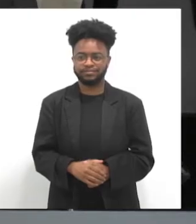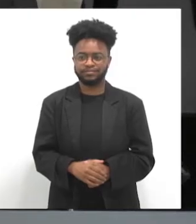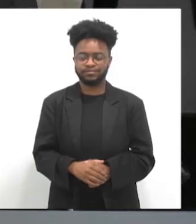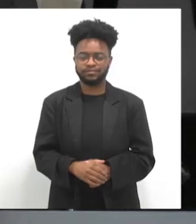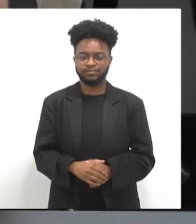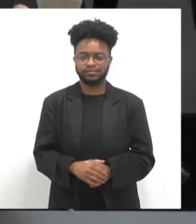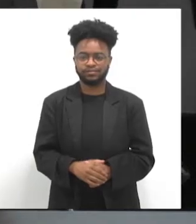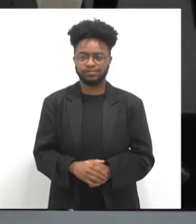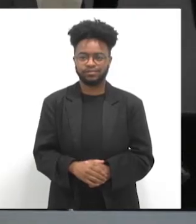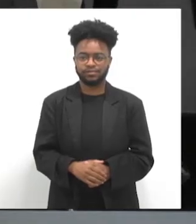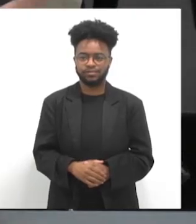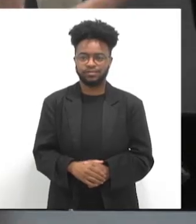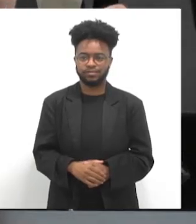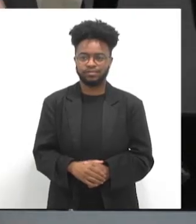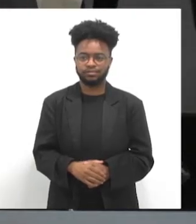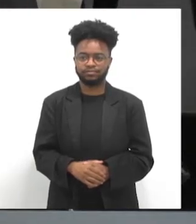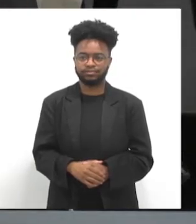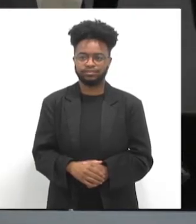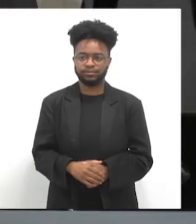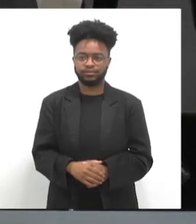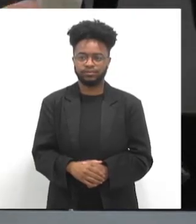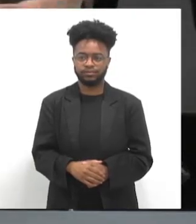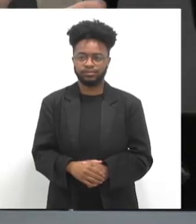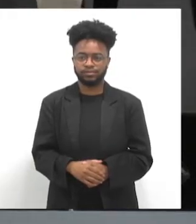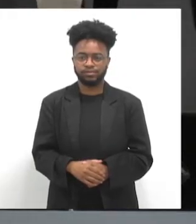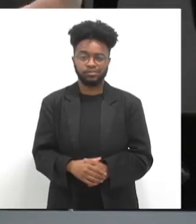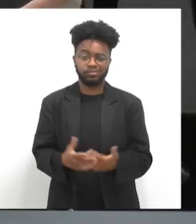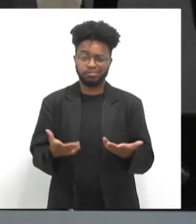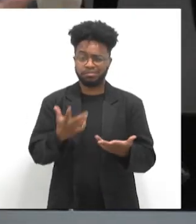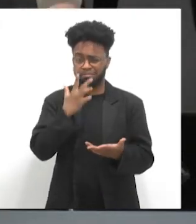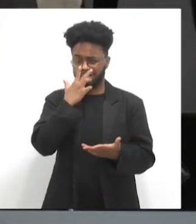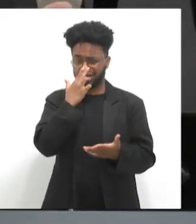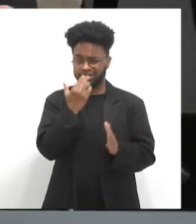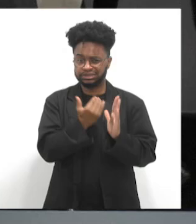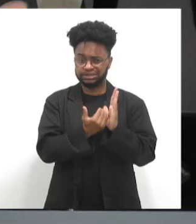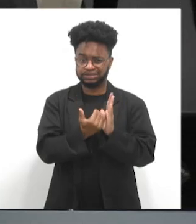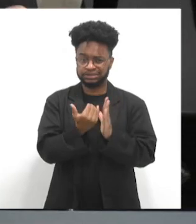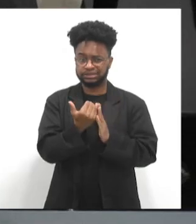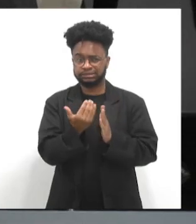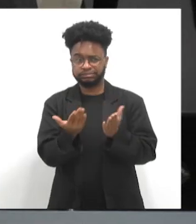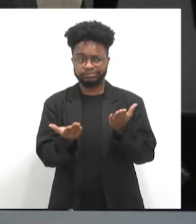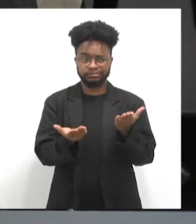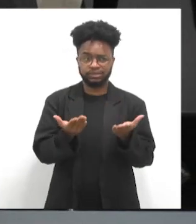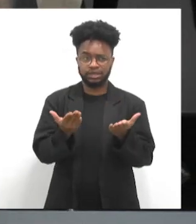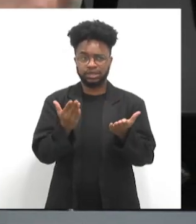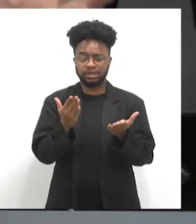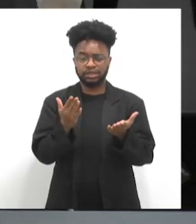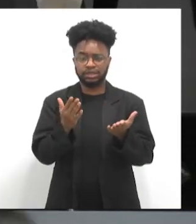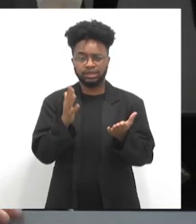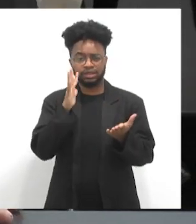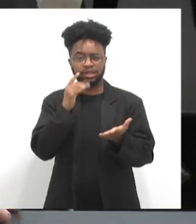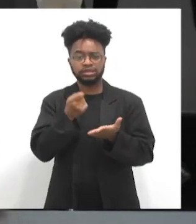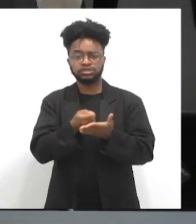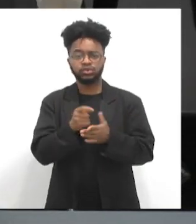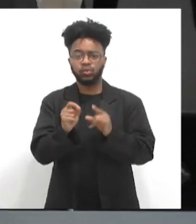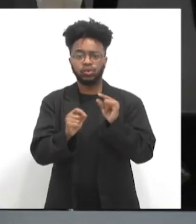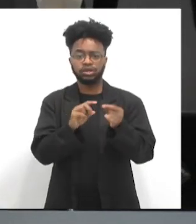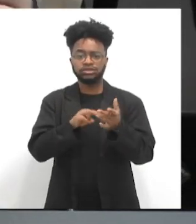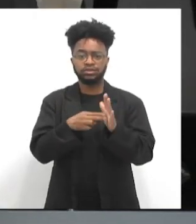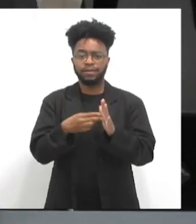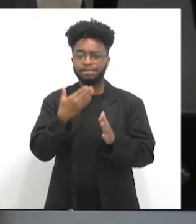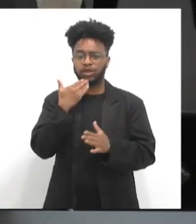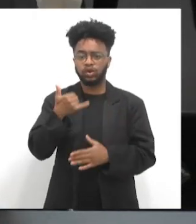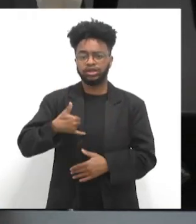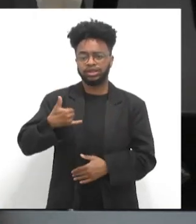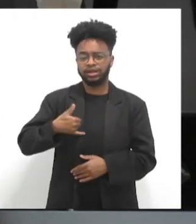E fica algo muito... É um eufemismo, fica algo muito definido. O que é essa melhor idade? Mas é